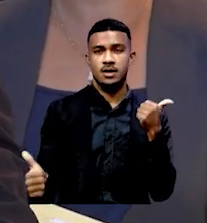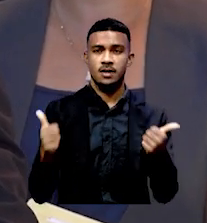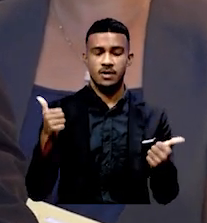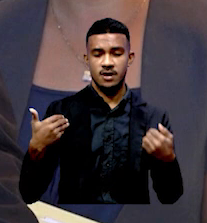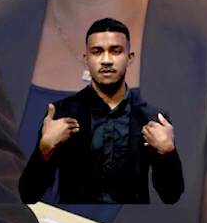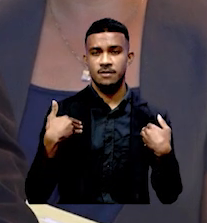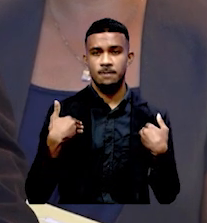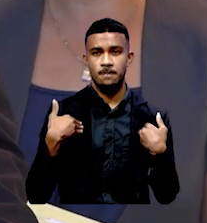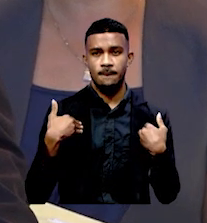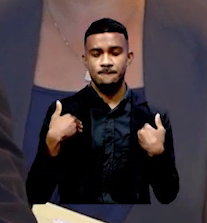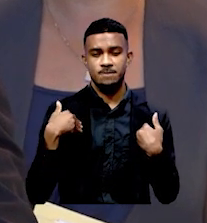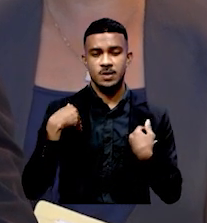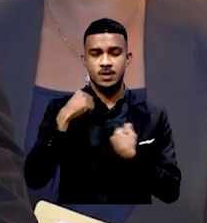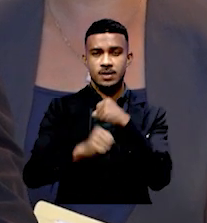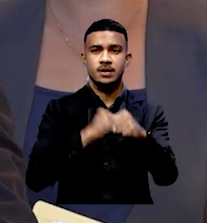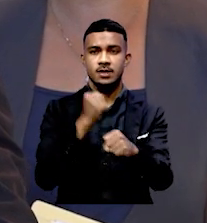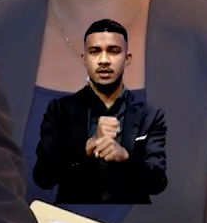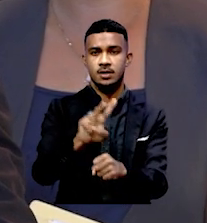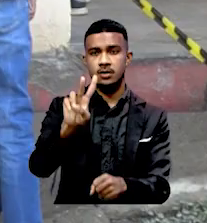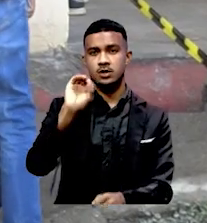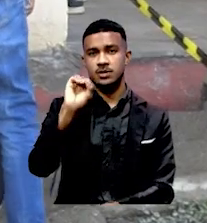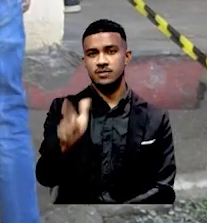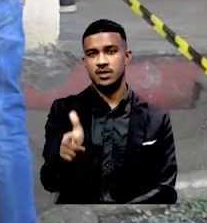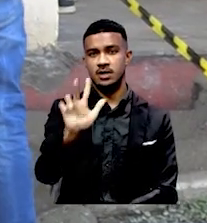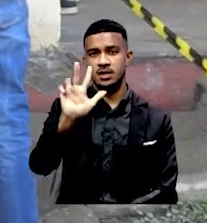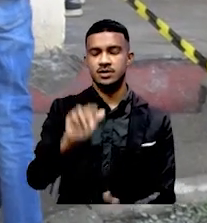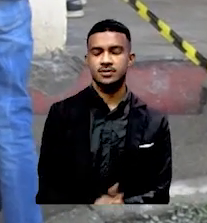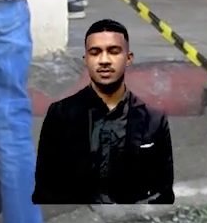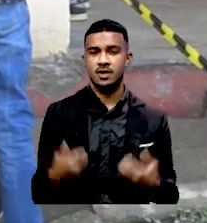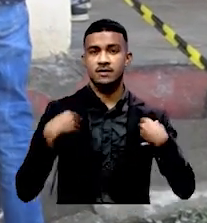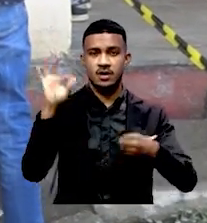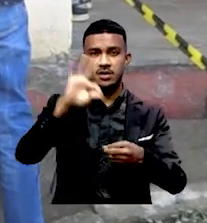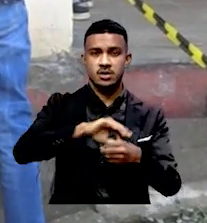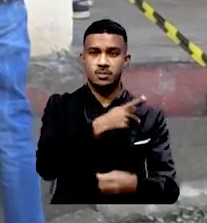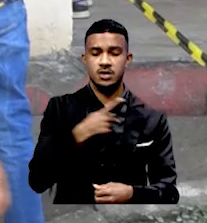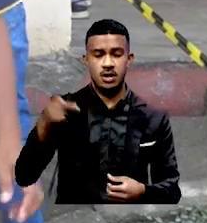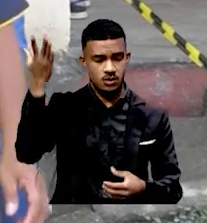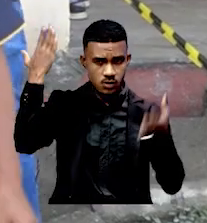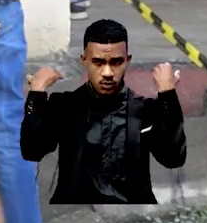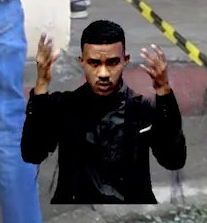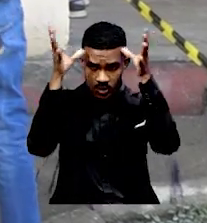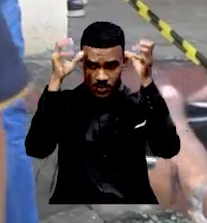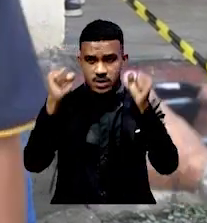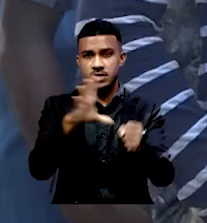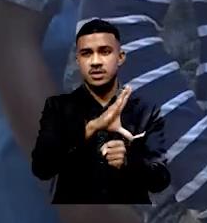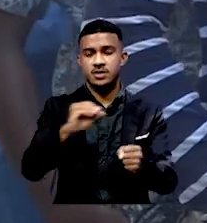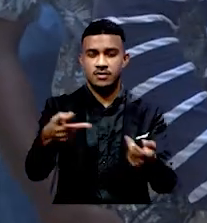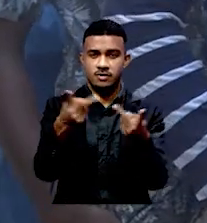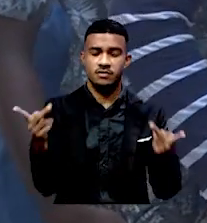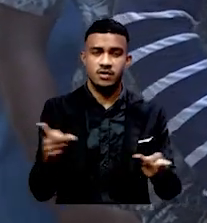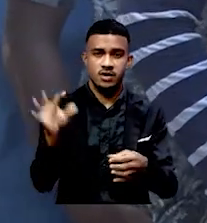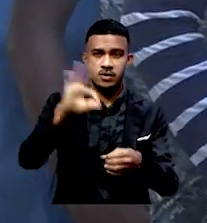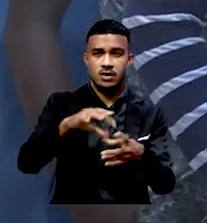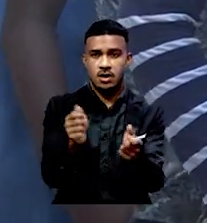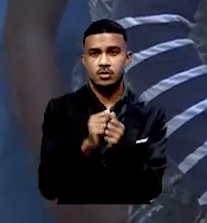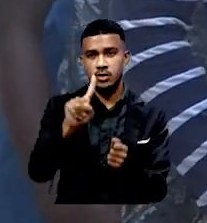a meado de 2023. E a eleição presidencial foi na Laixne, o governo estabelece centro de votação na Moto